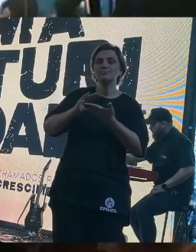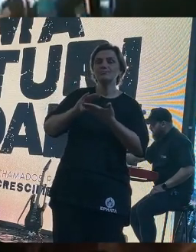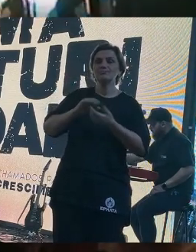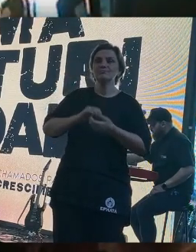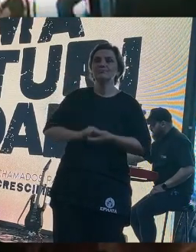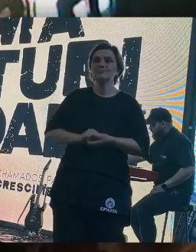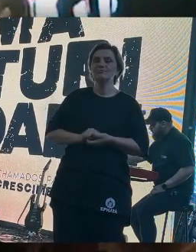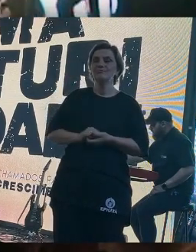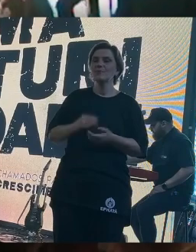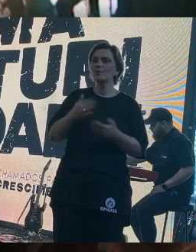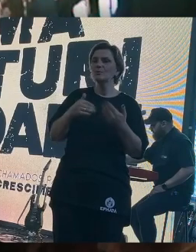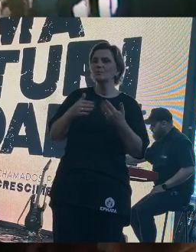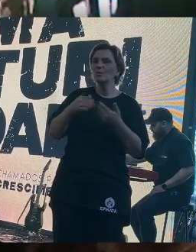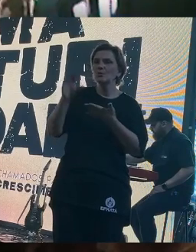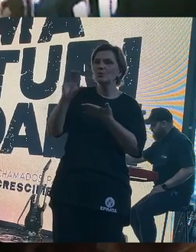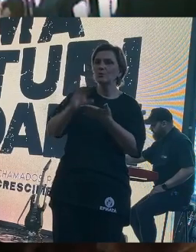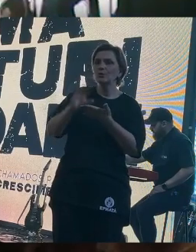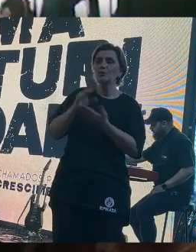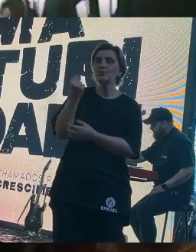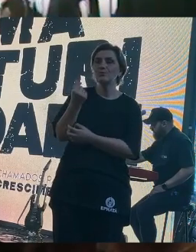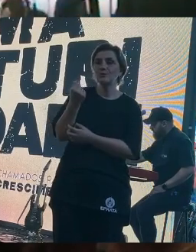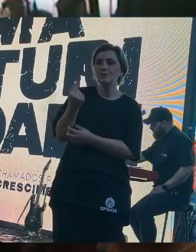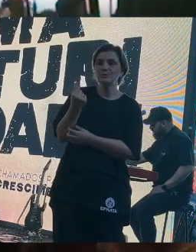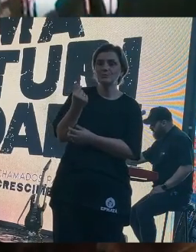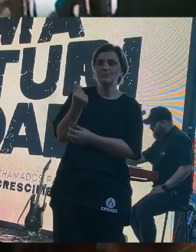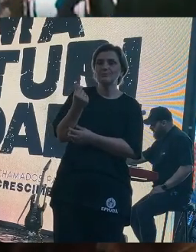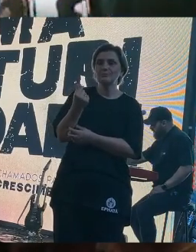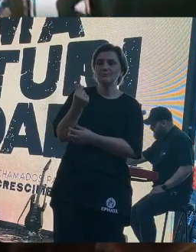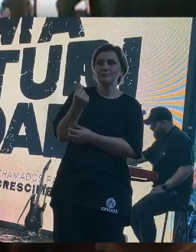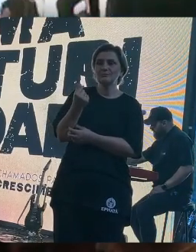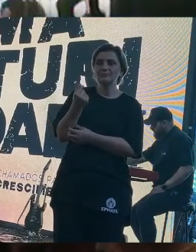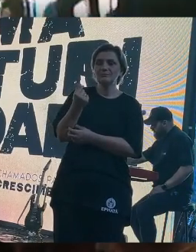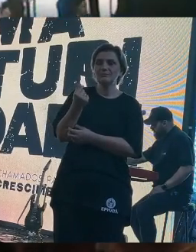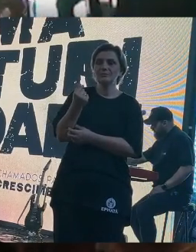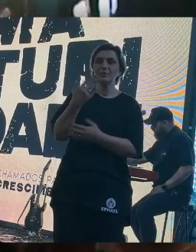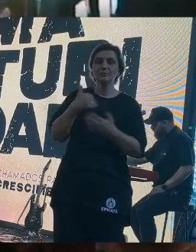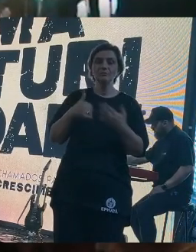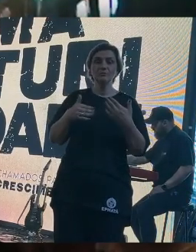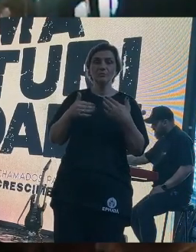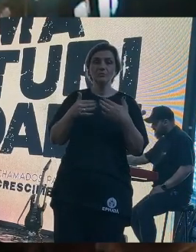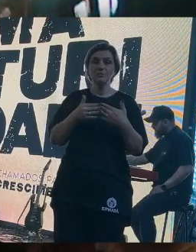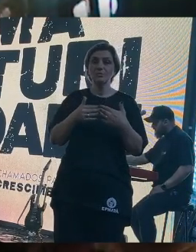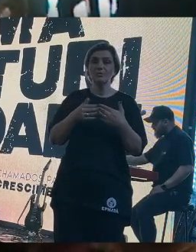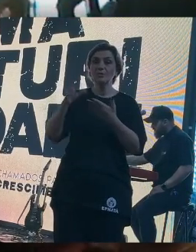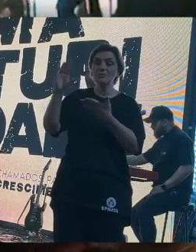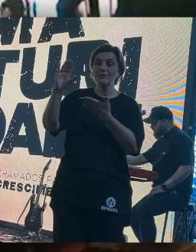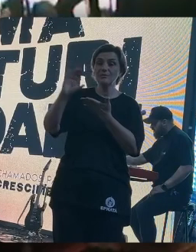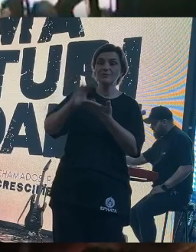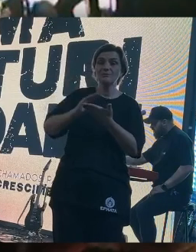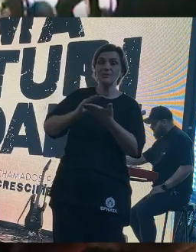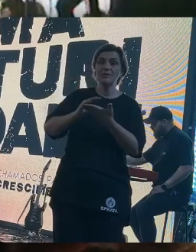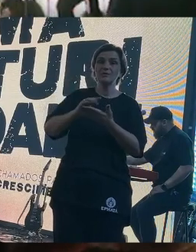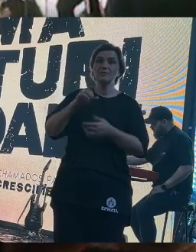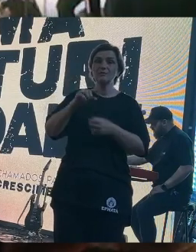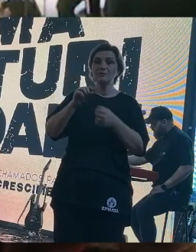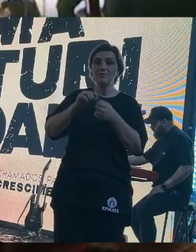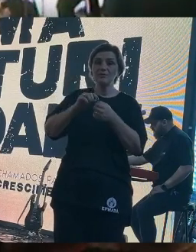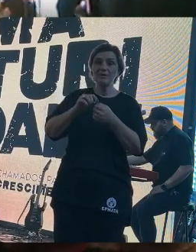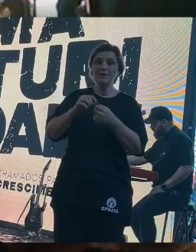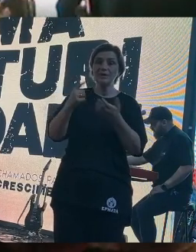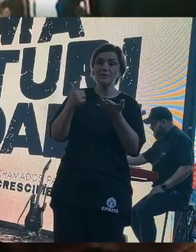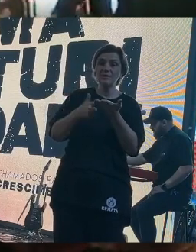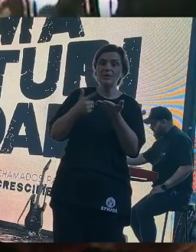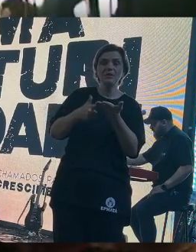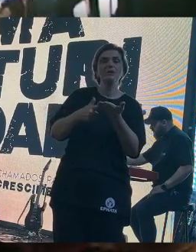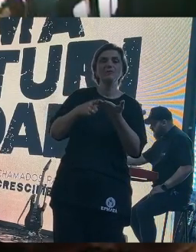todo o valor, todo o dinheiro, todo o investimento que você vai fazer nessa obra,